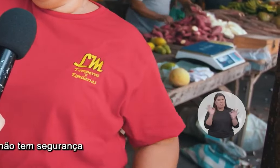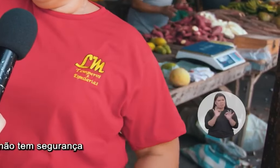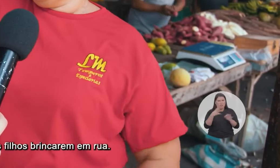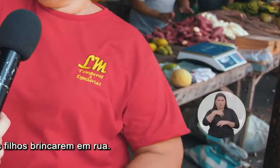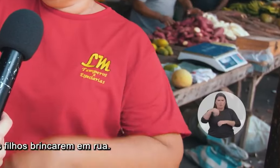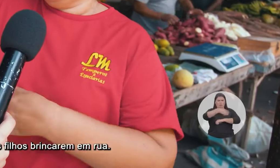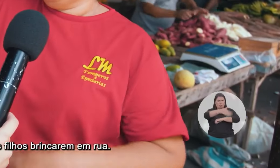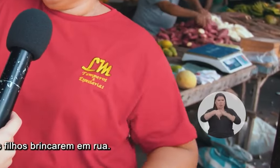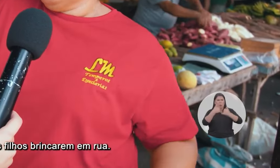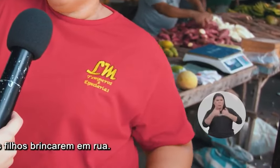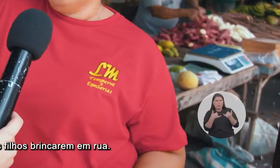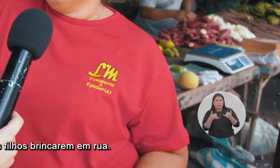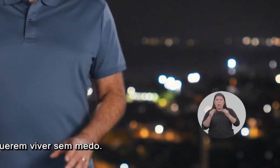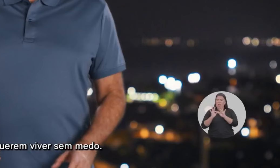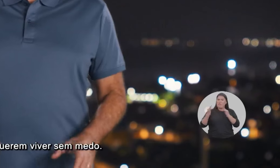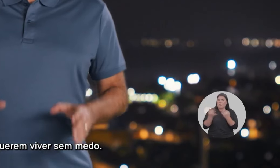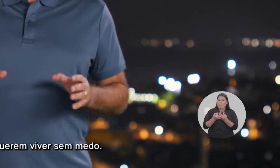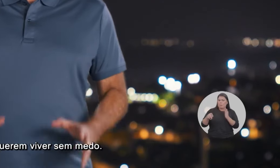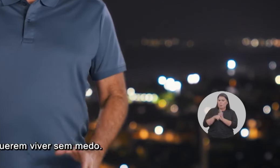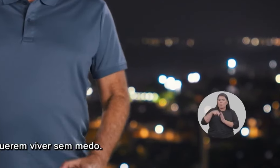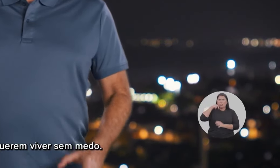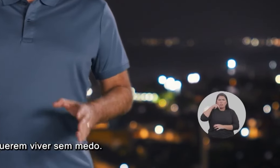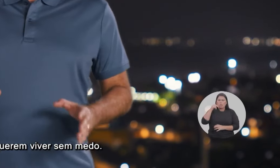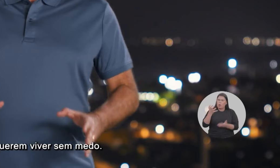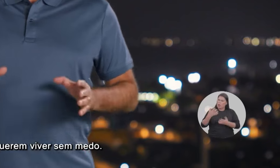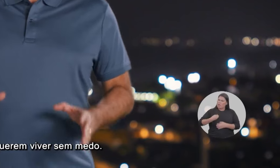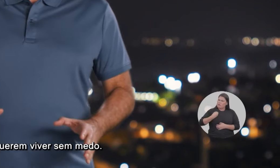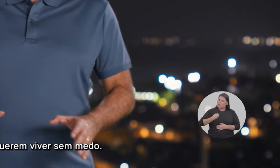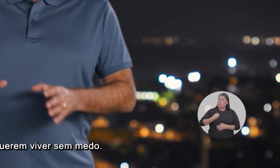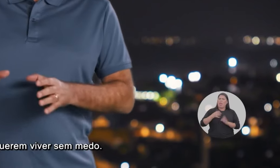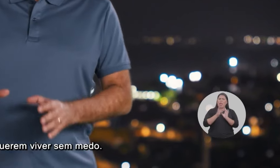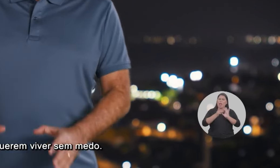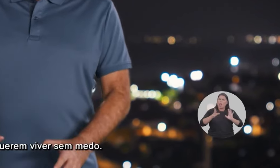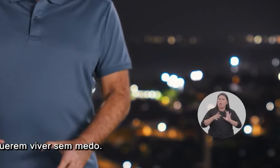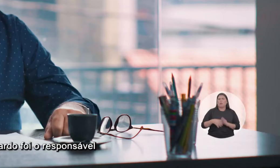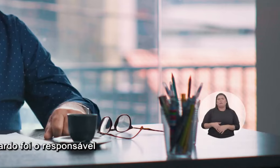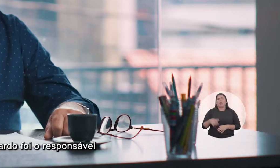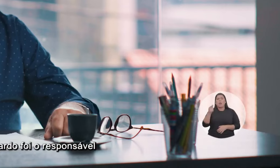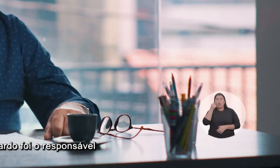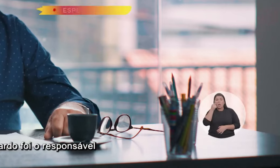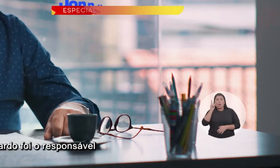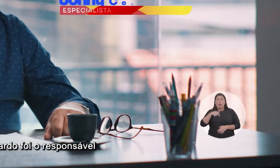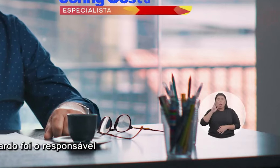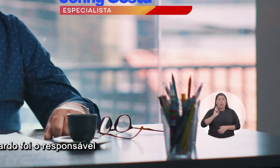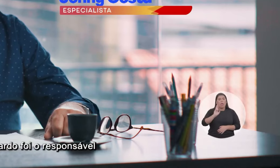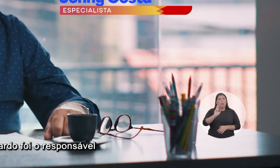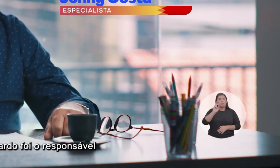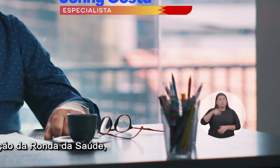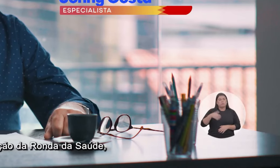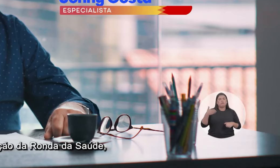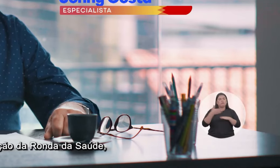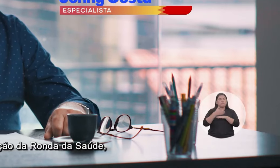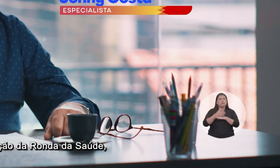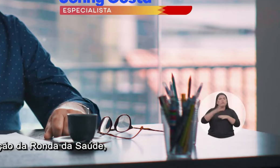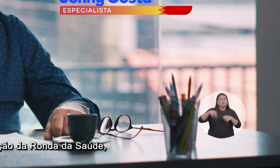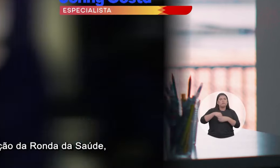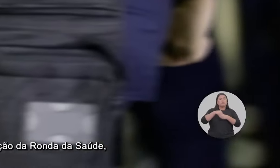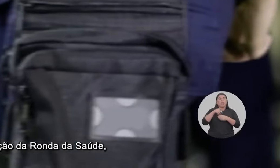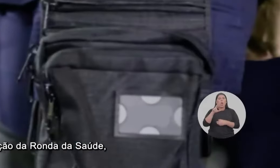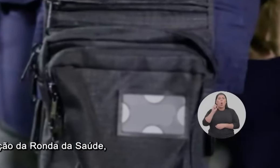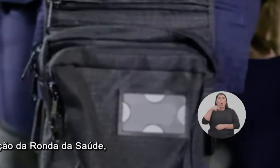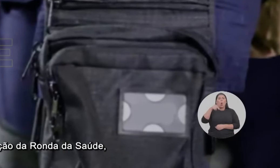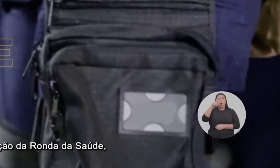não tem segurança. Nossos filhos brincar em rua. As famílias querem viver sem medo. Carlos Eduardo foi o responsável pela